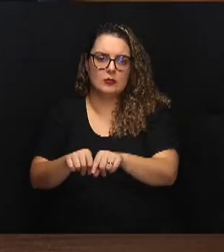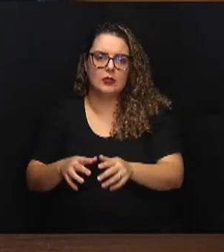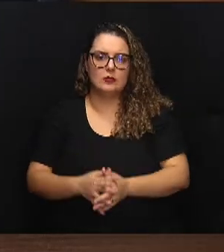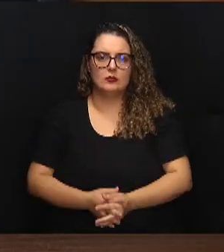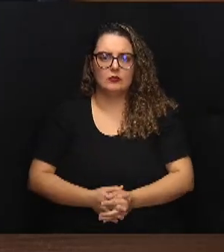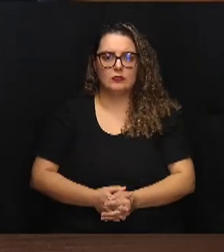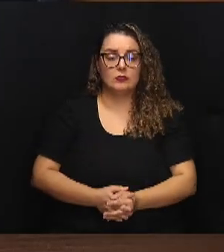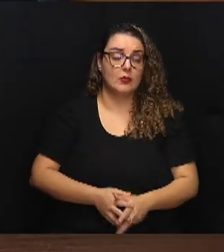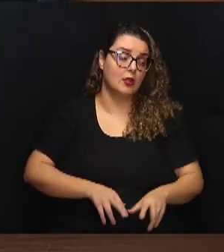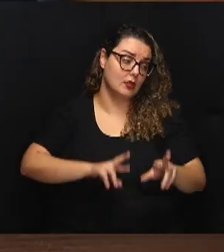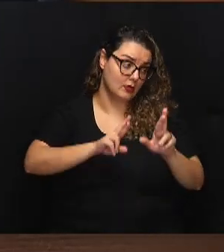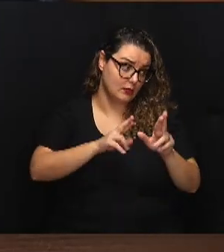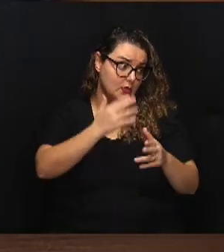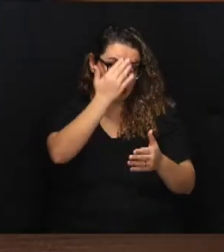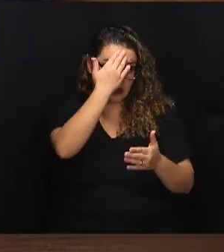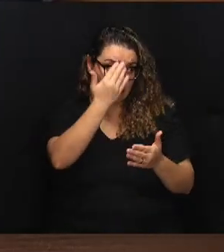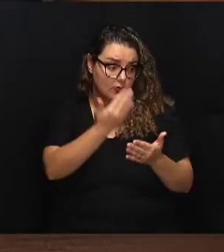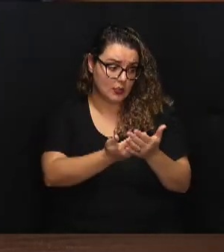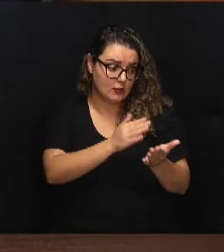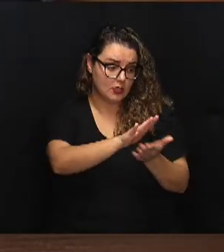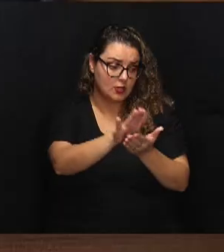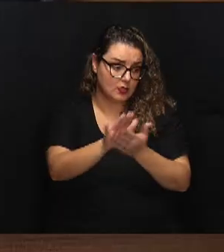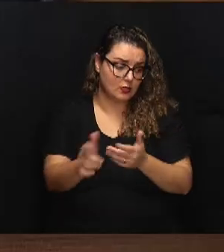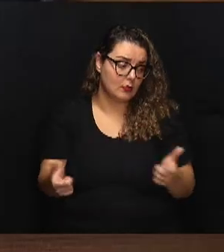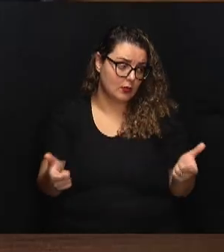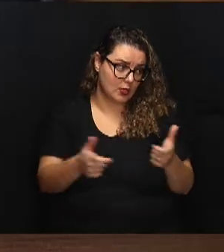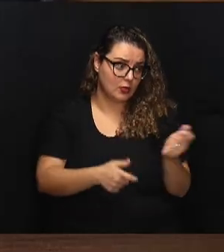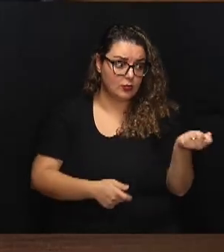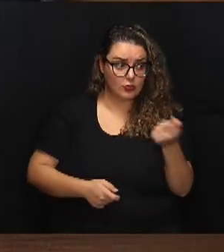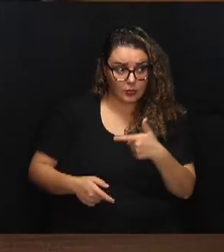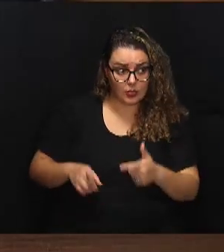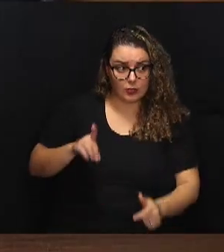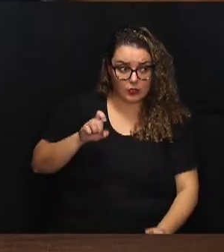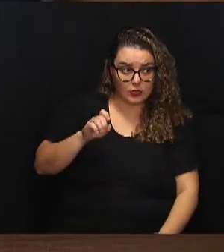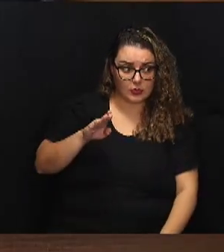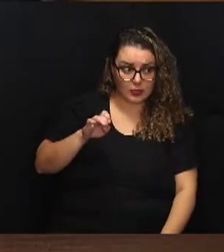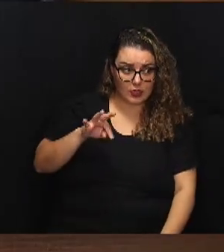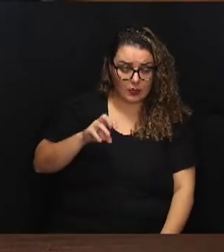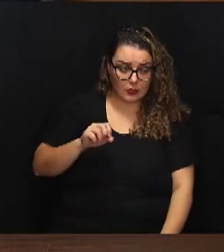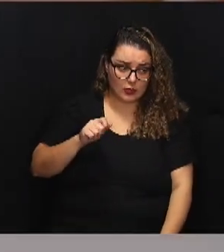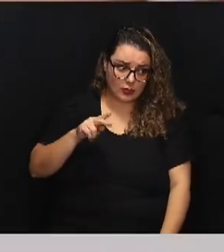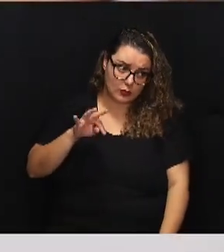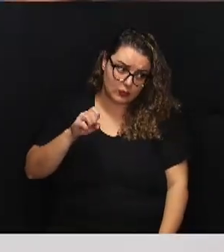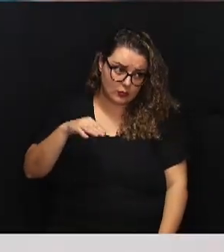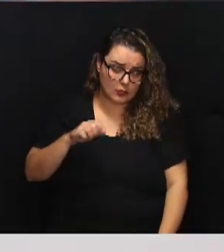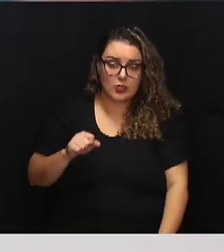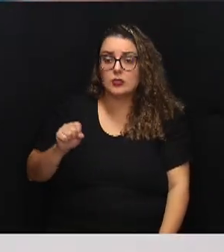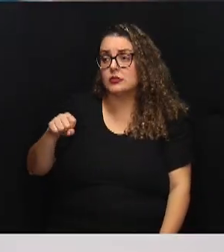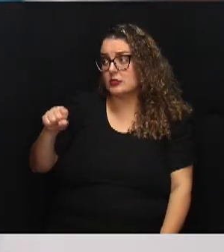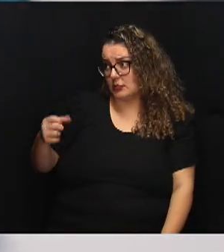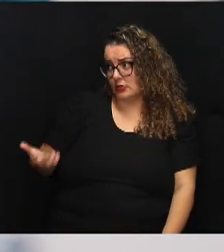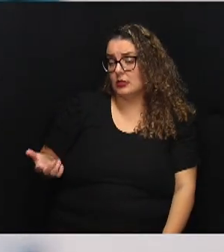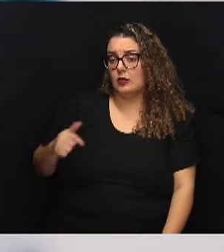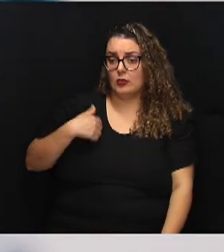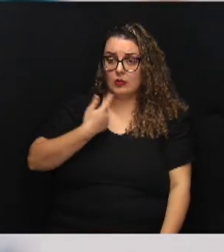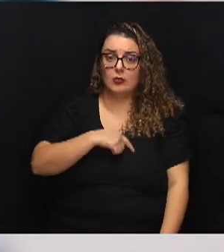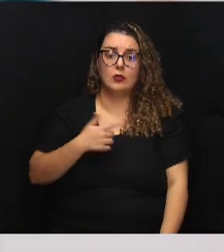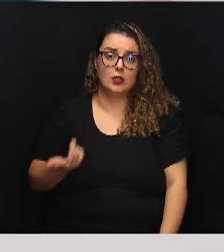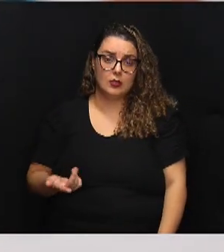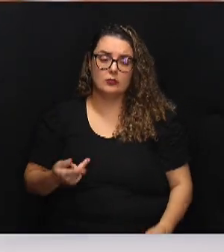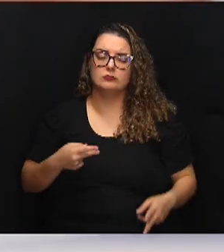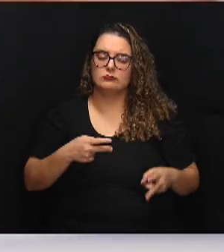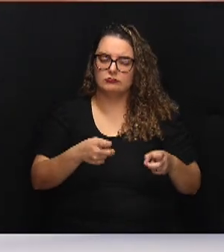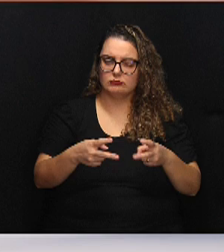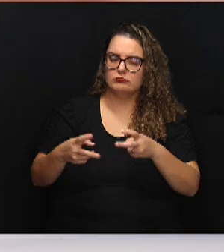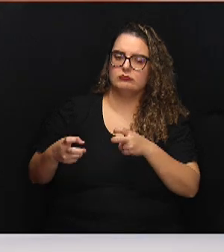a expectativa, acredito que esses custos sejam menores do que os do débito automático, né? É o que nós estamos percebendo